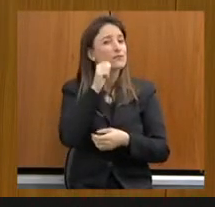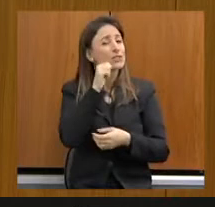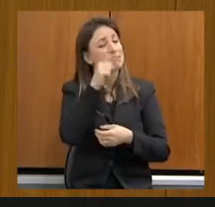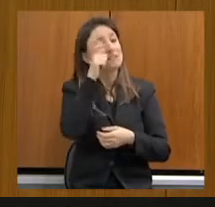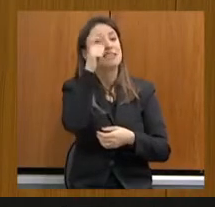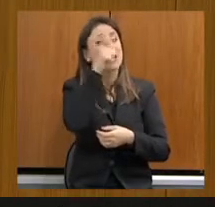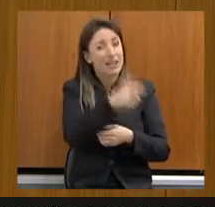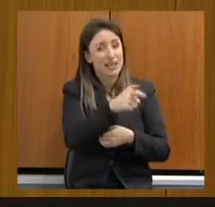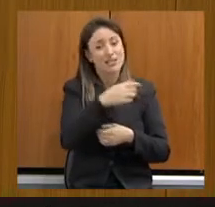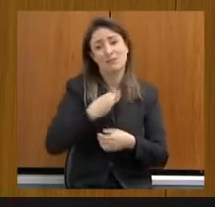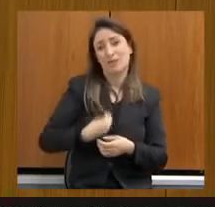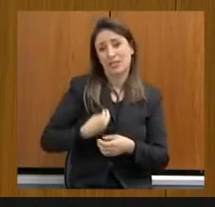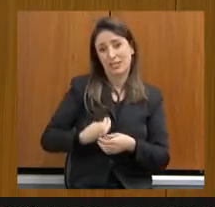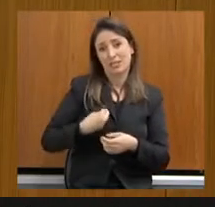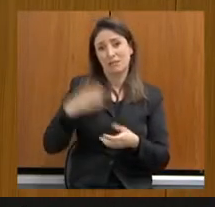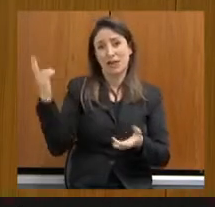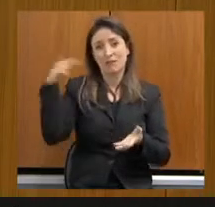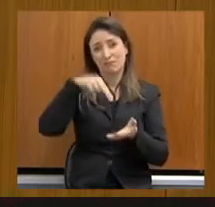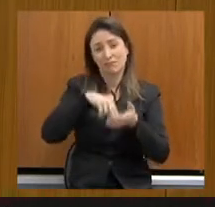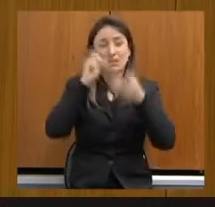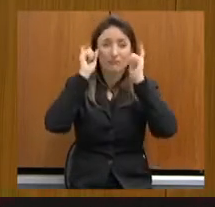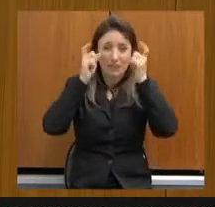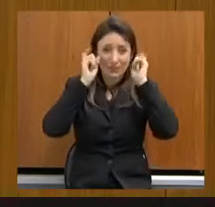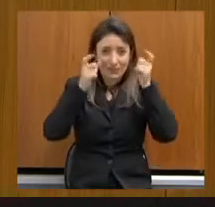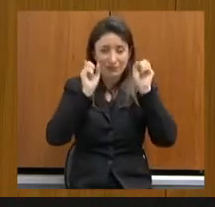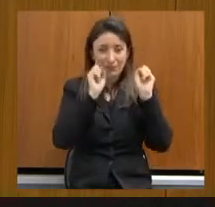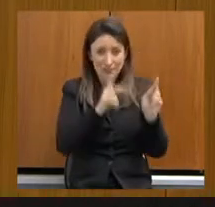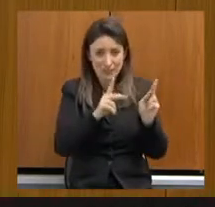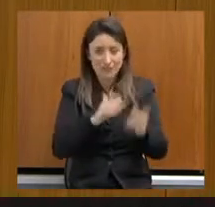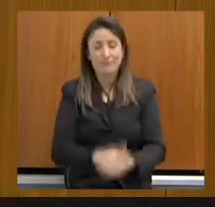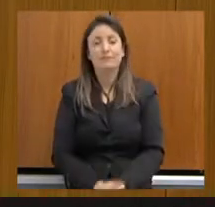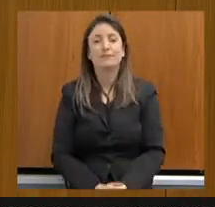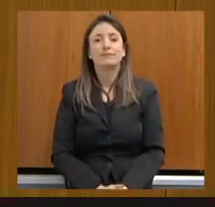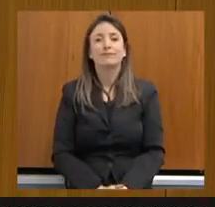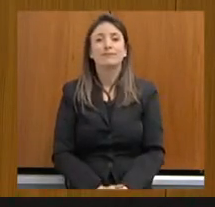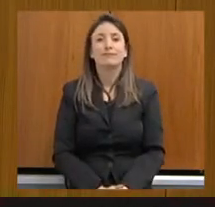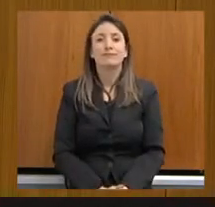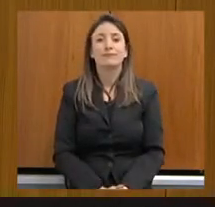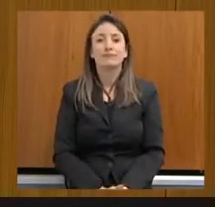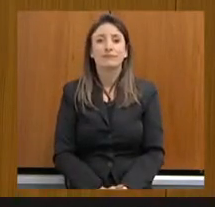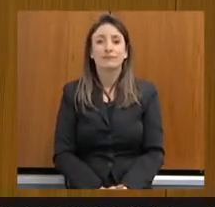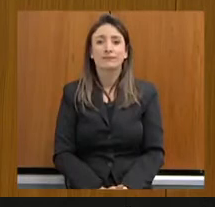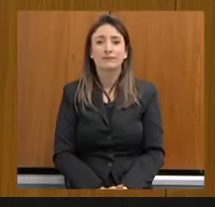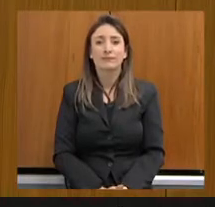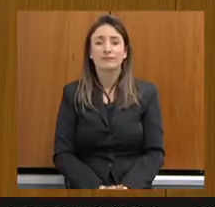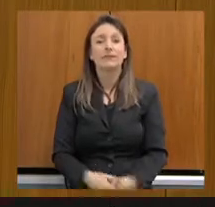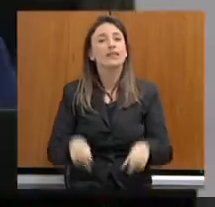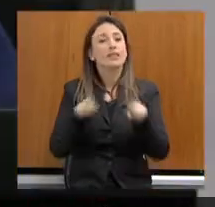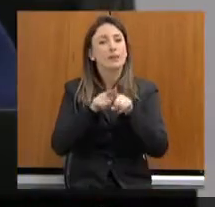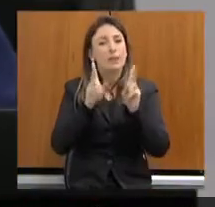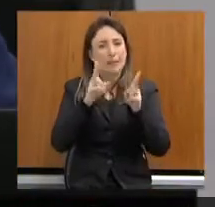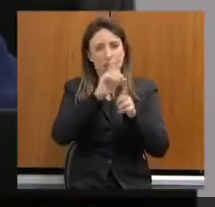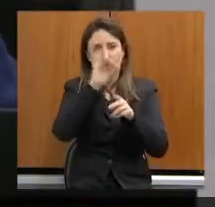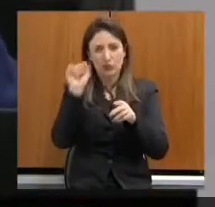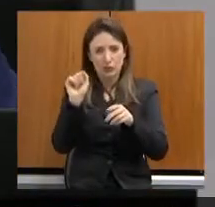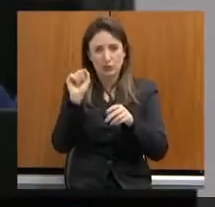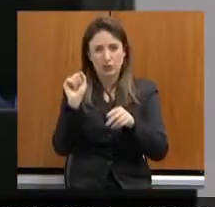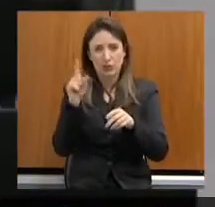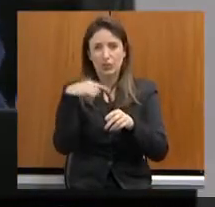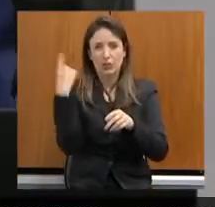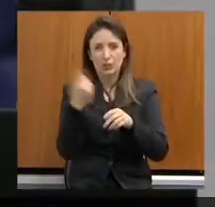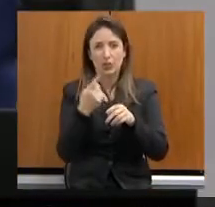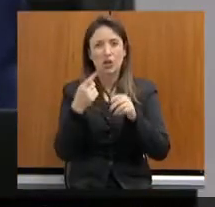interece participar da reunião secretário e dizer que nós iremos também neste lançar